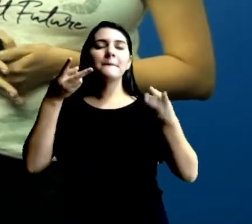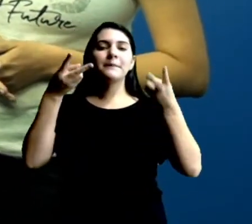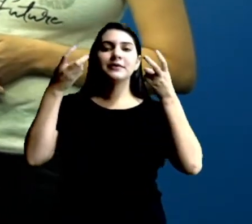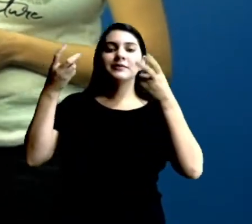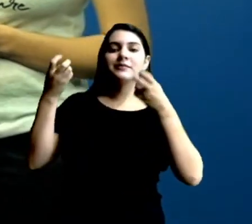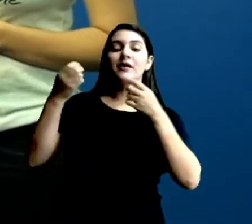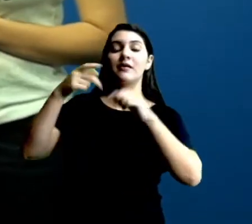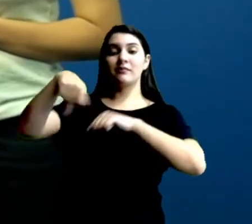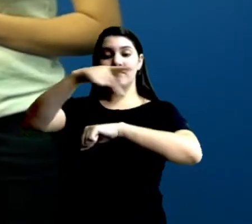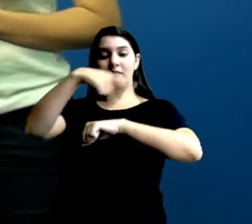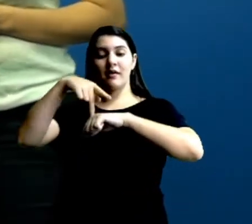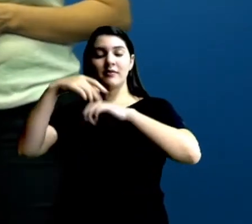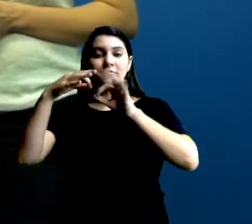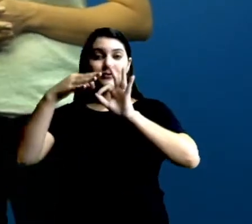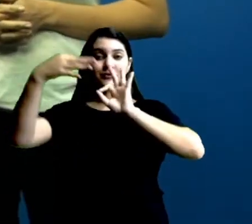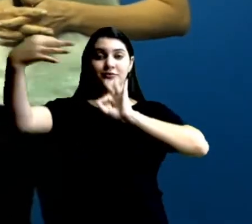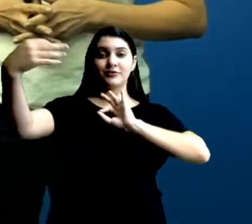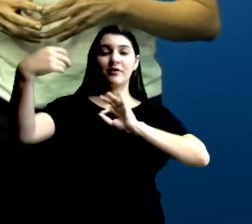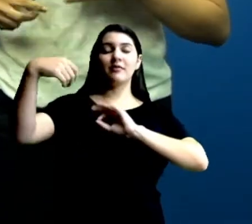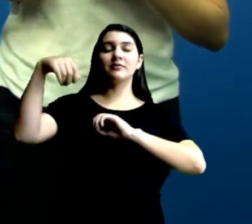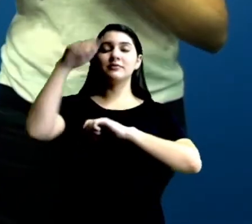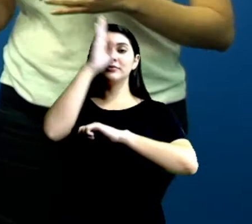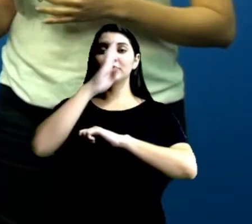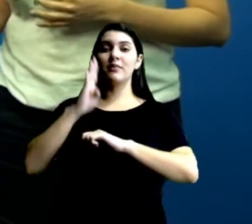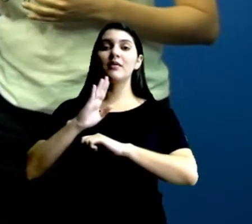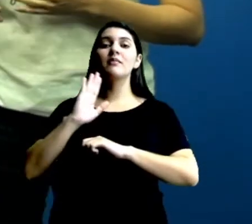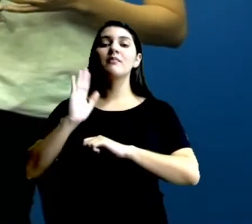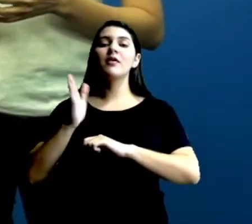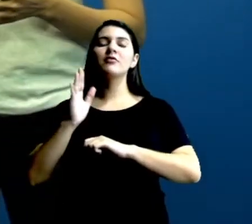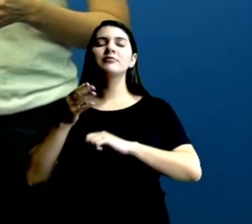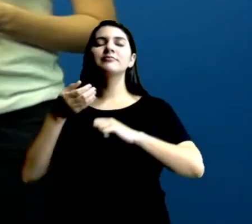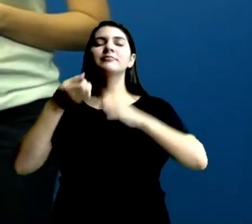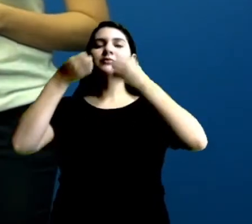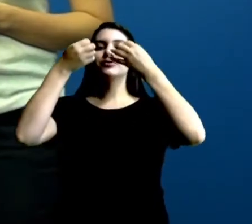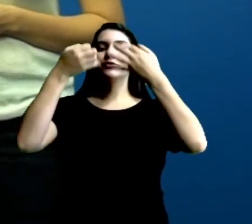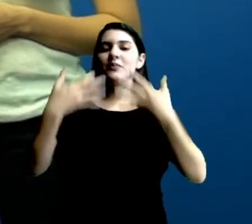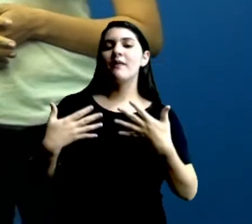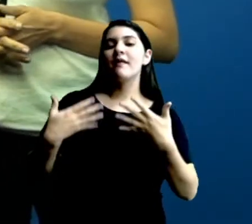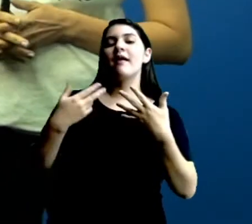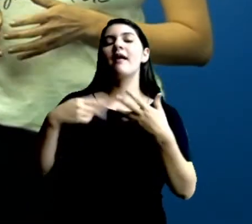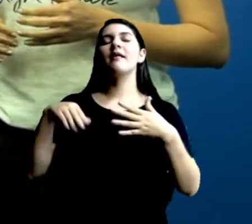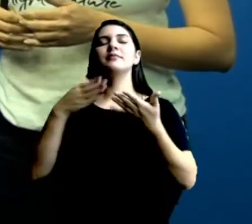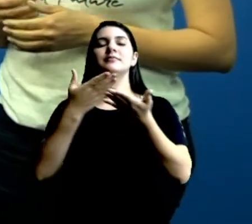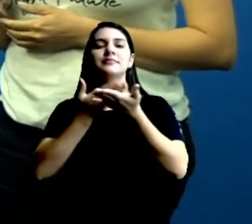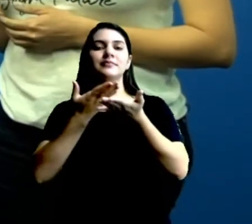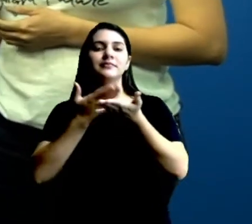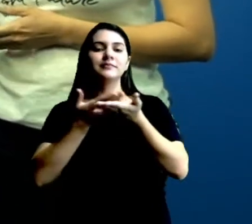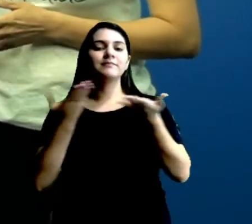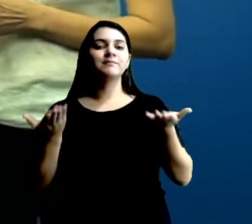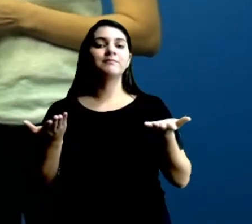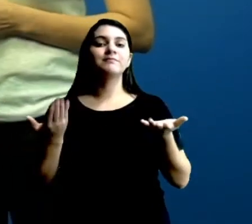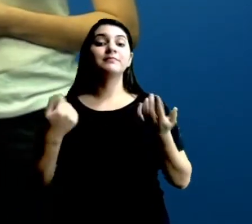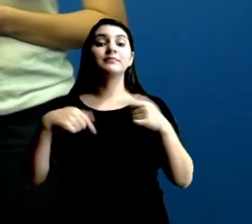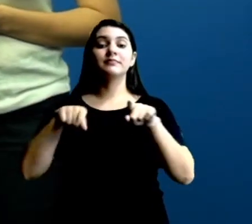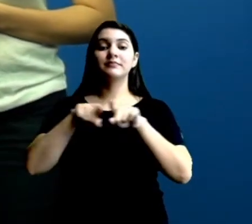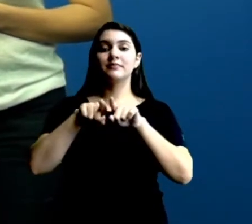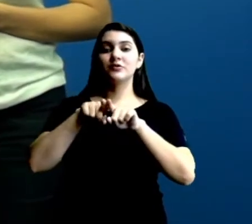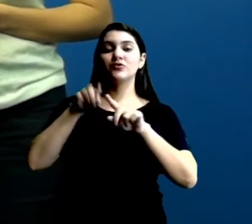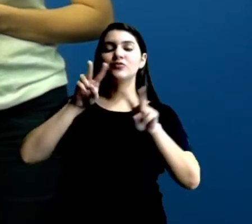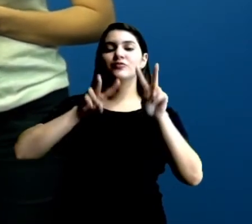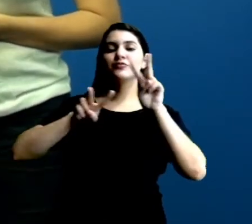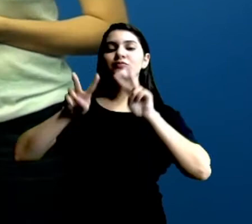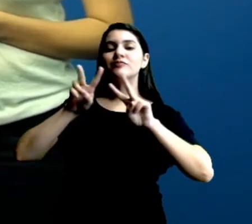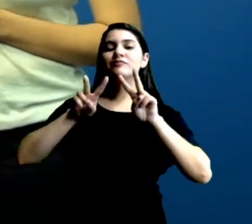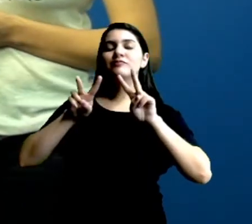distante de nós, mas assim, já foi falado muitas vezes na sala de aula, a gente já viu falar sobre